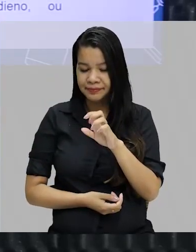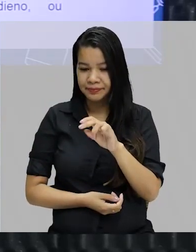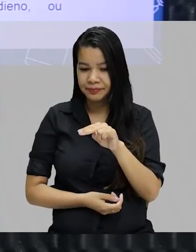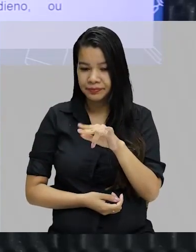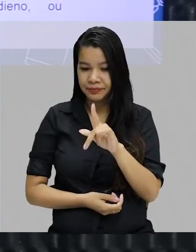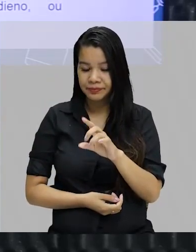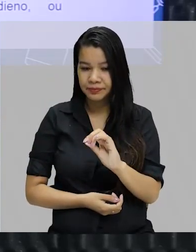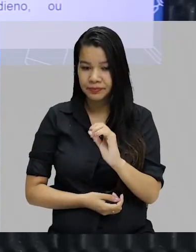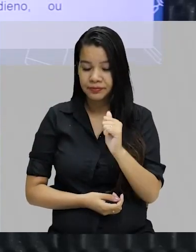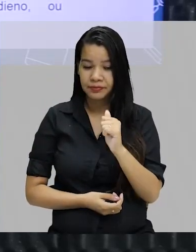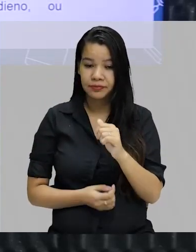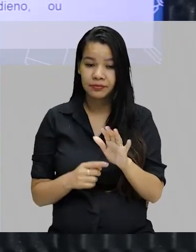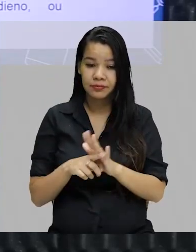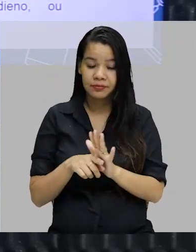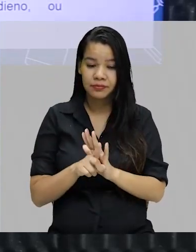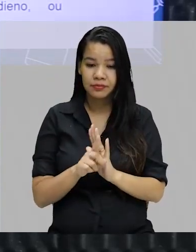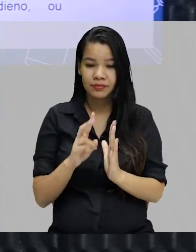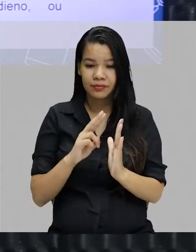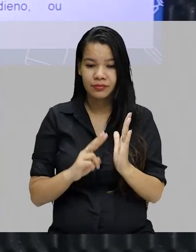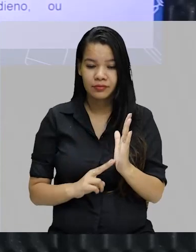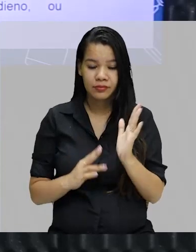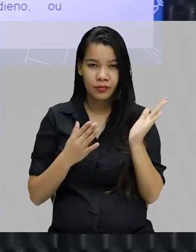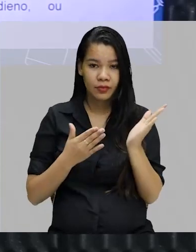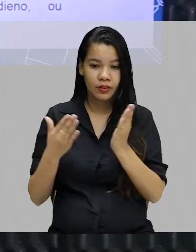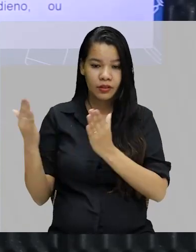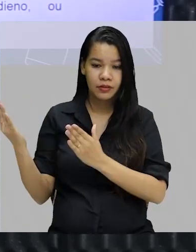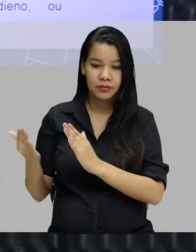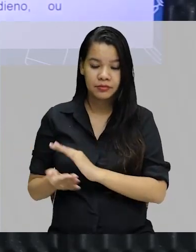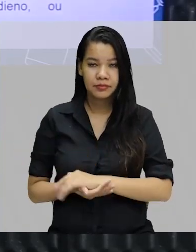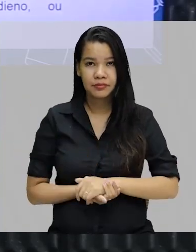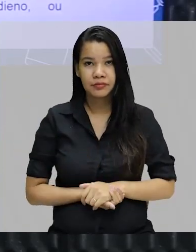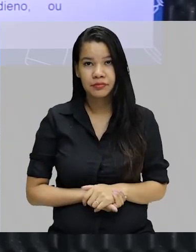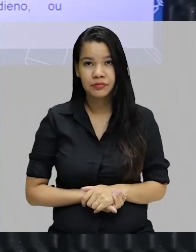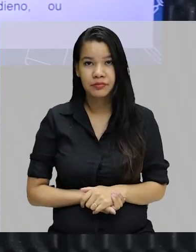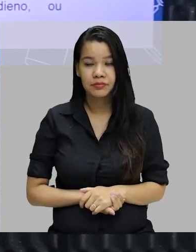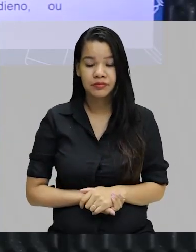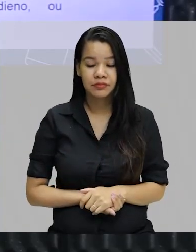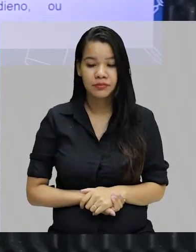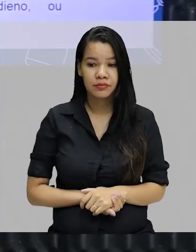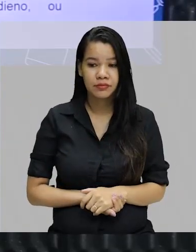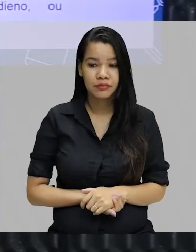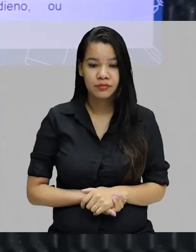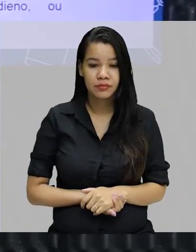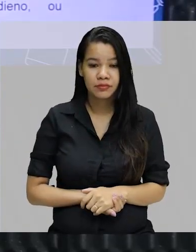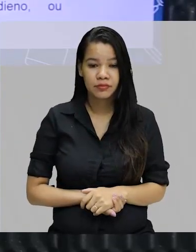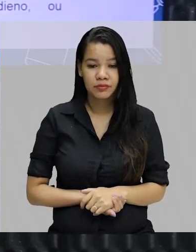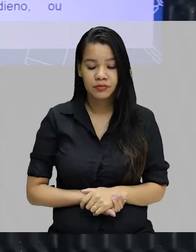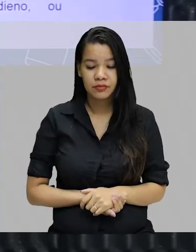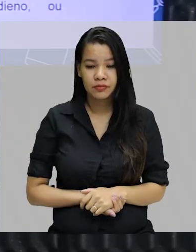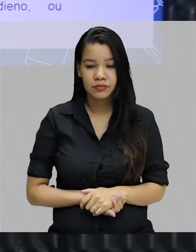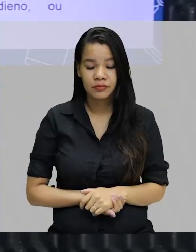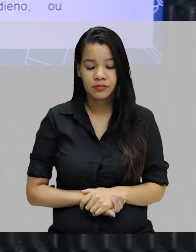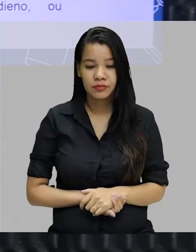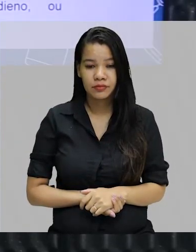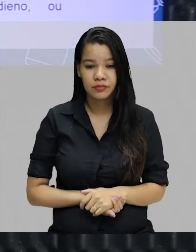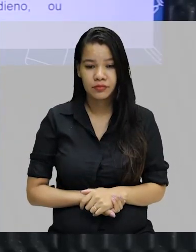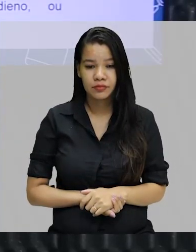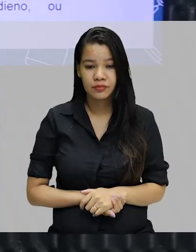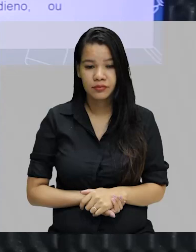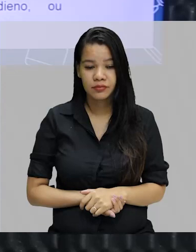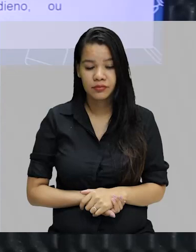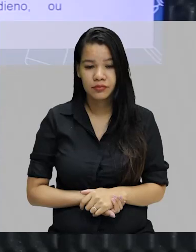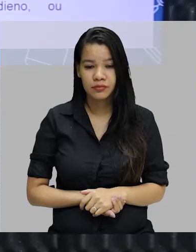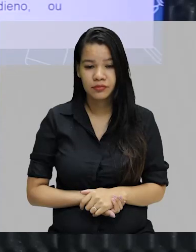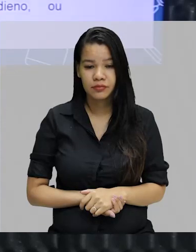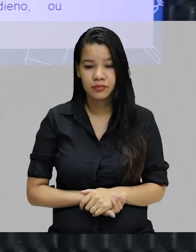rapidinho. A borracha natural é um elastômero, né, um polímero elástico, que é obtido do látex coagulado